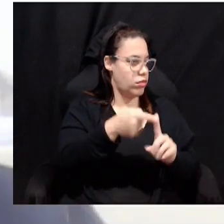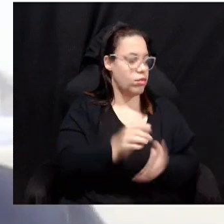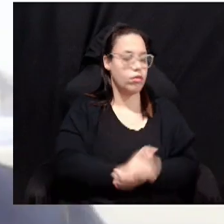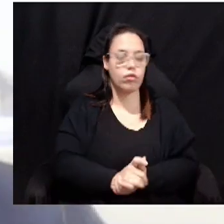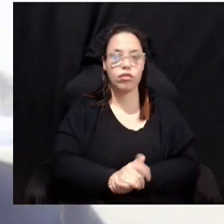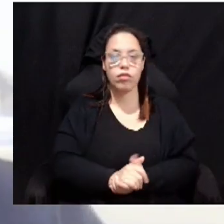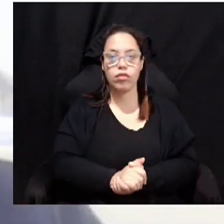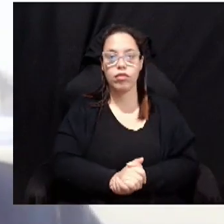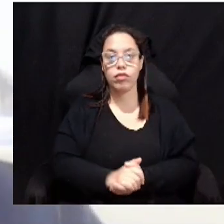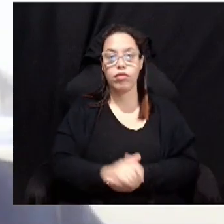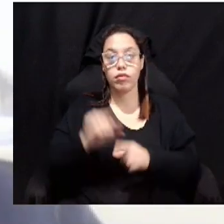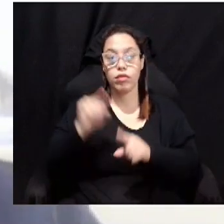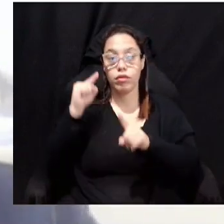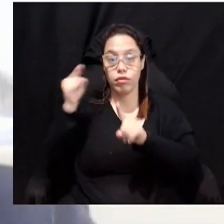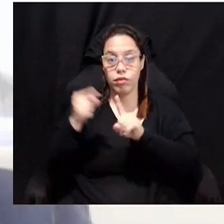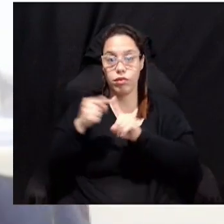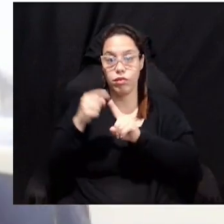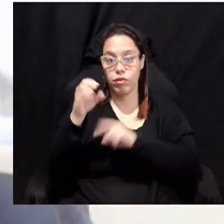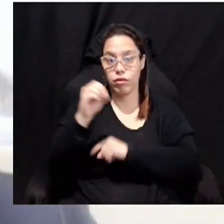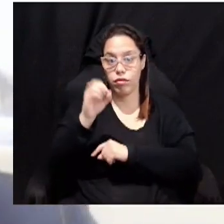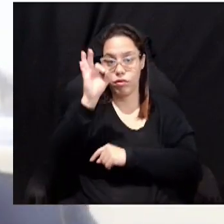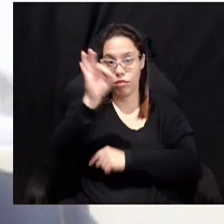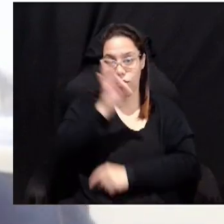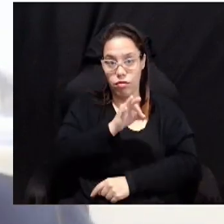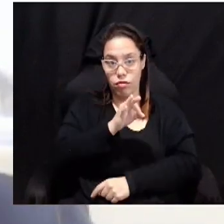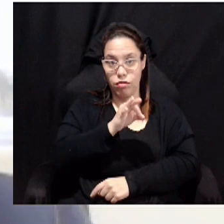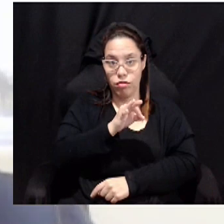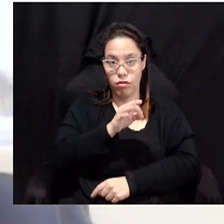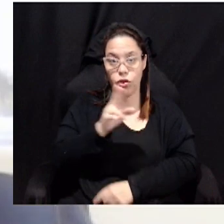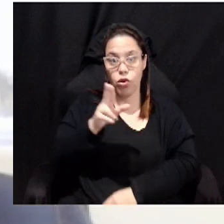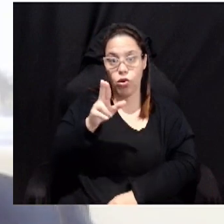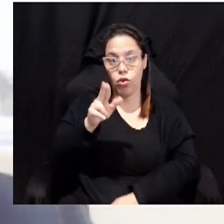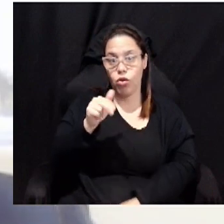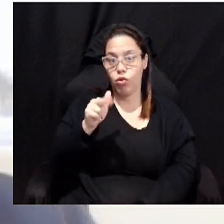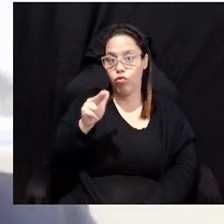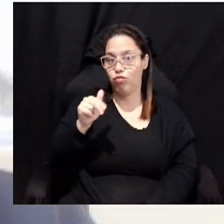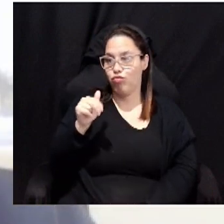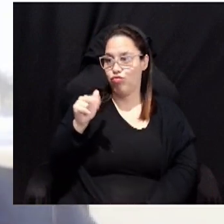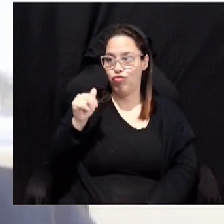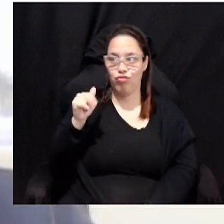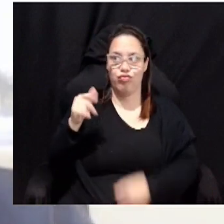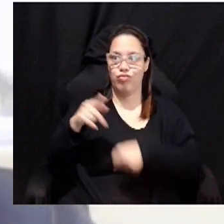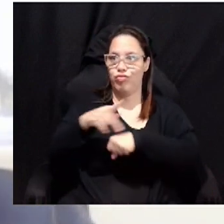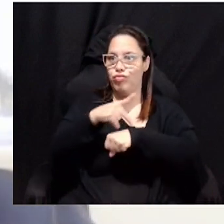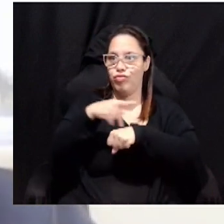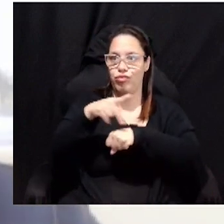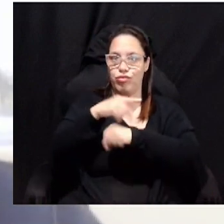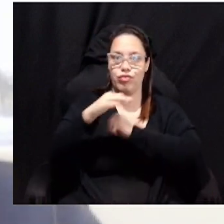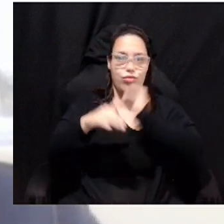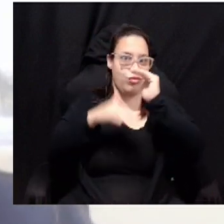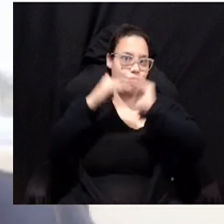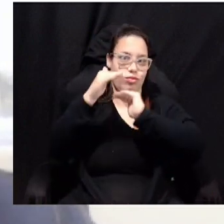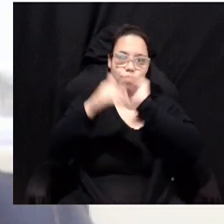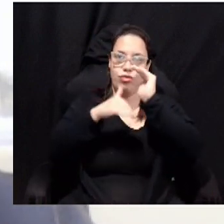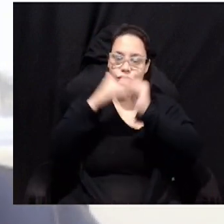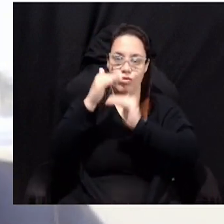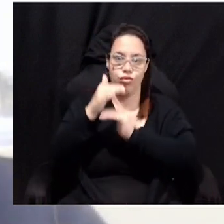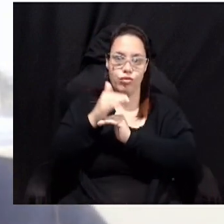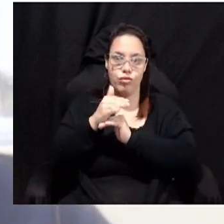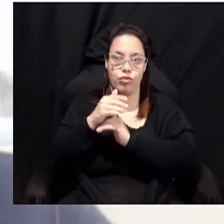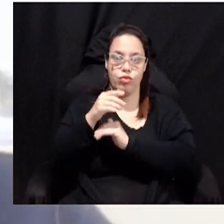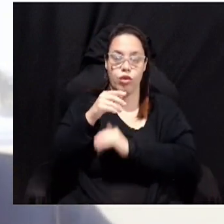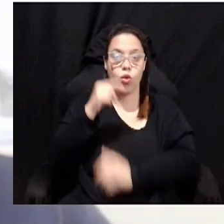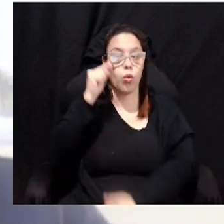Essa meta de 0% é uma meta inalcançável, nem os países mais desenvolvidos, né, como o Japão,